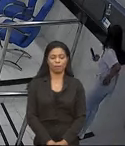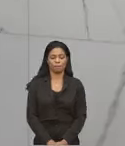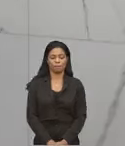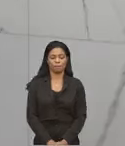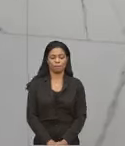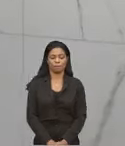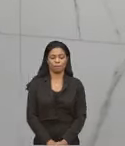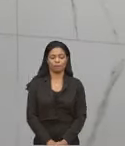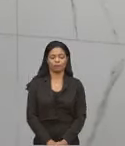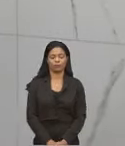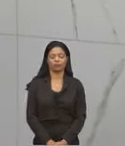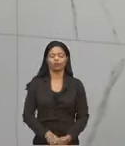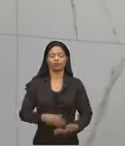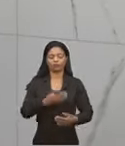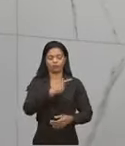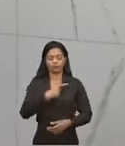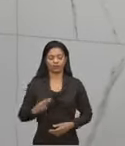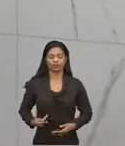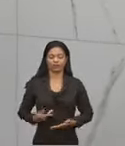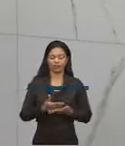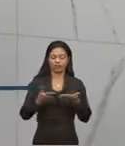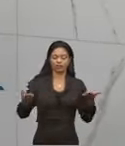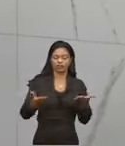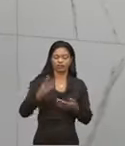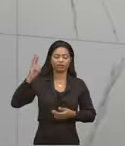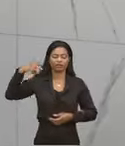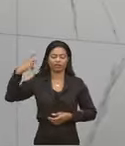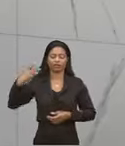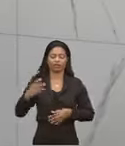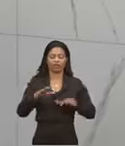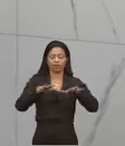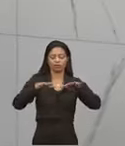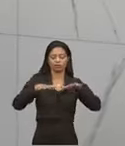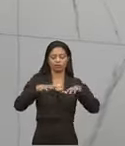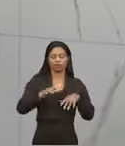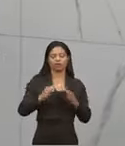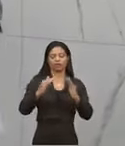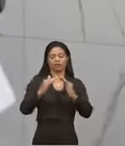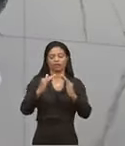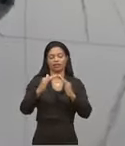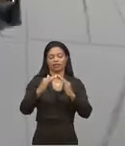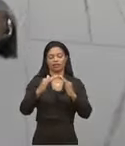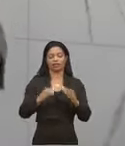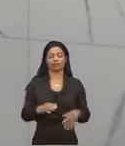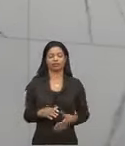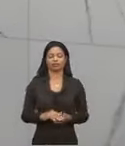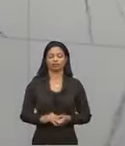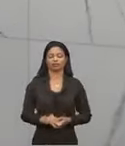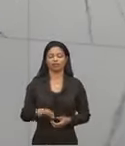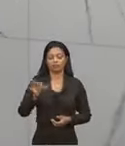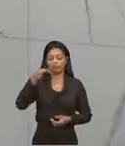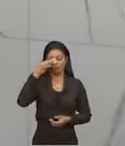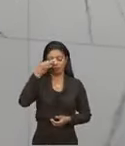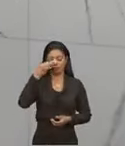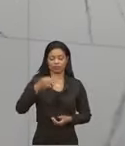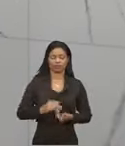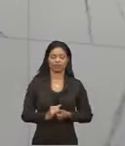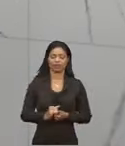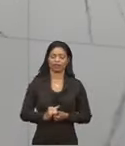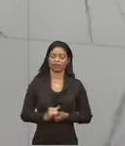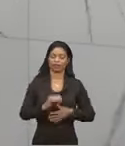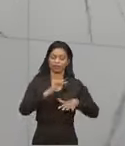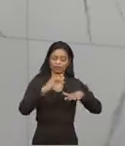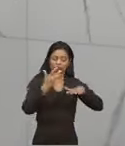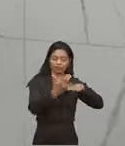Senhor presidente, senhores vereadores, público de casa, pessoas que nos assistem, que nos acompanham pelas redes sociais, minha senhora, meus